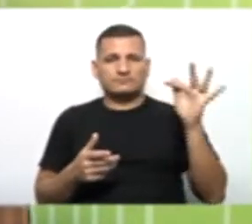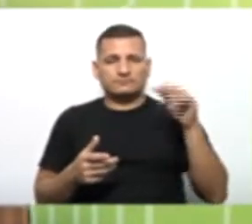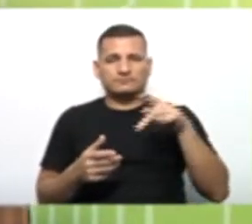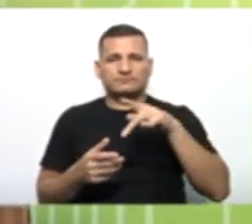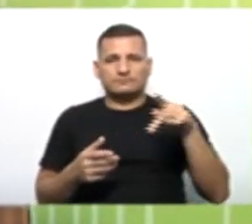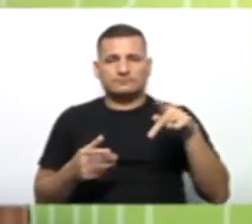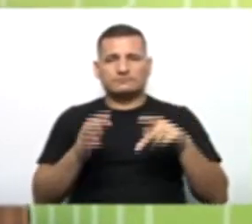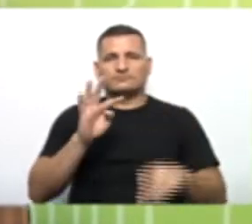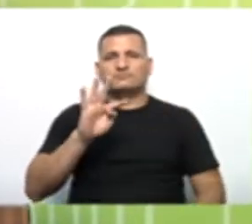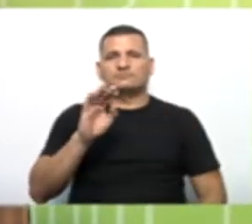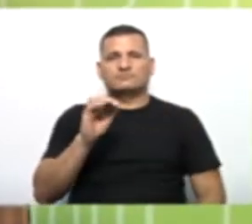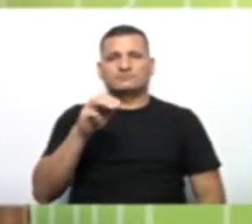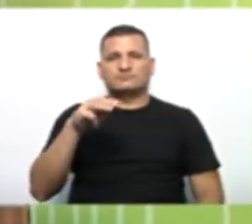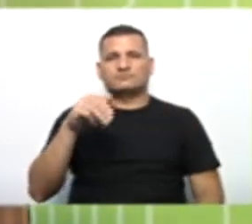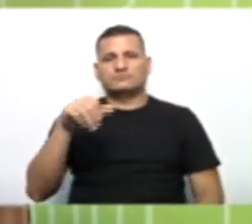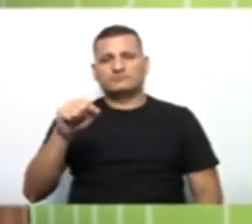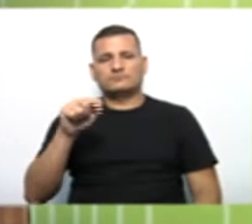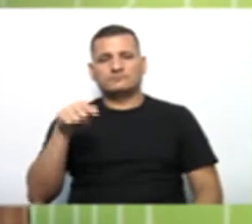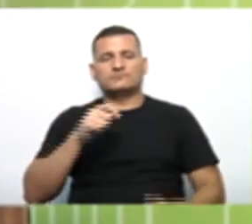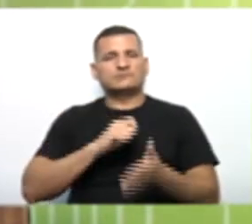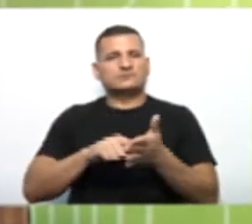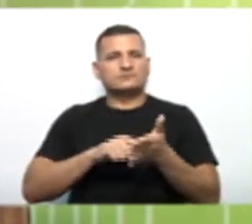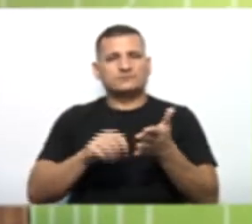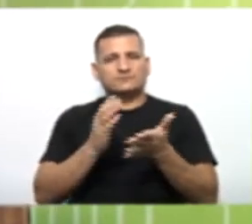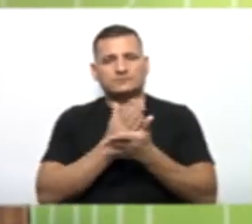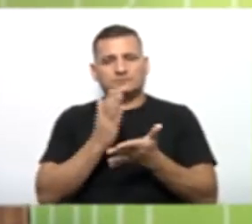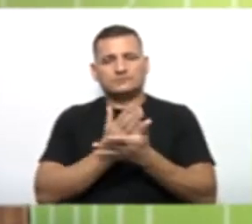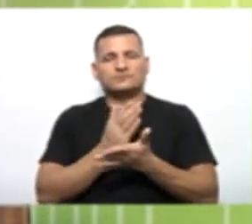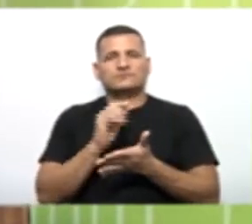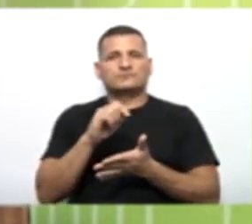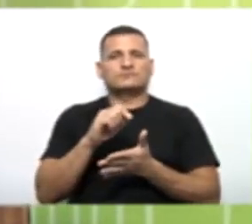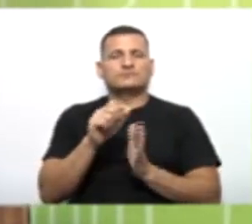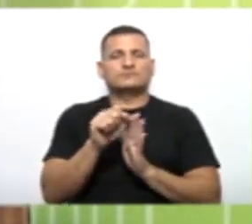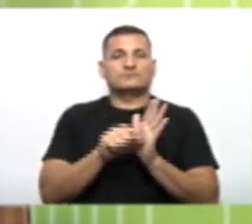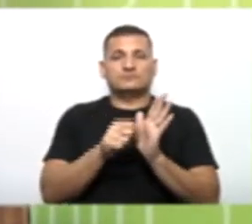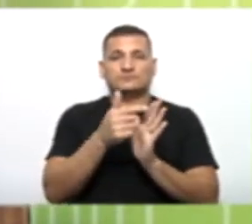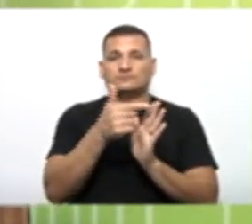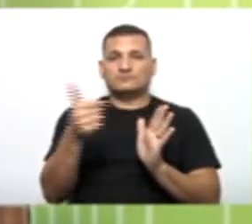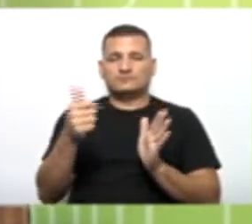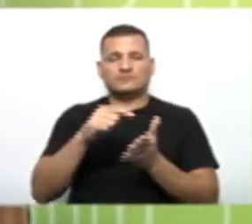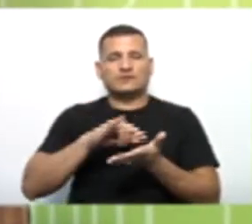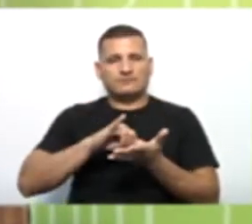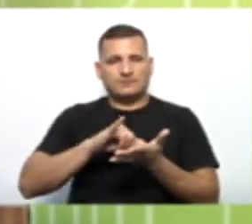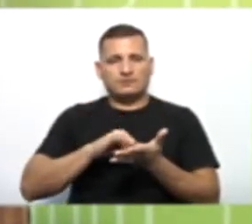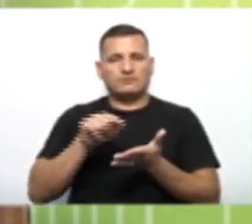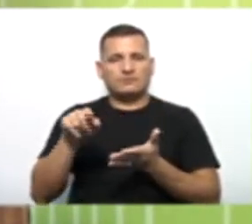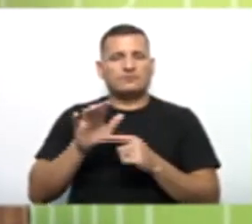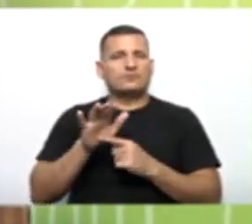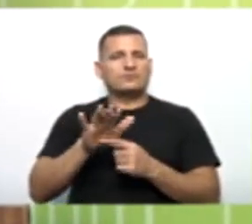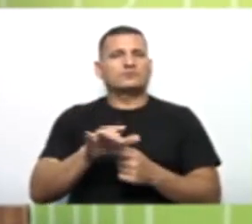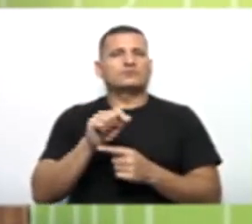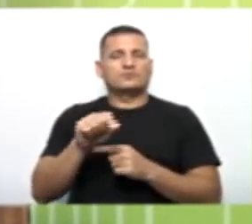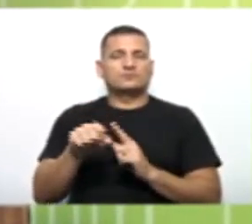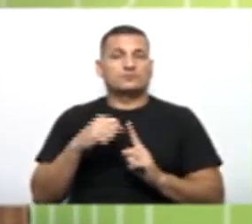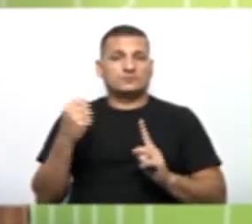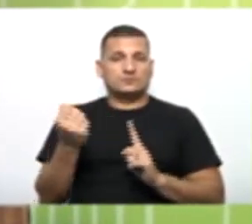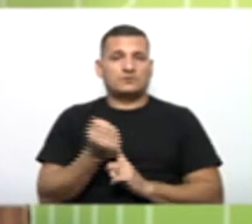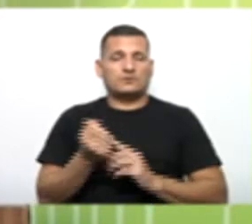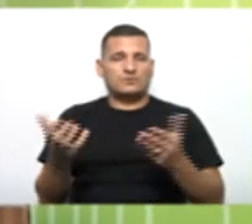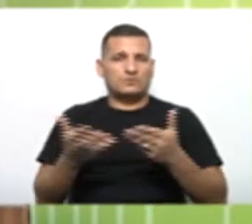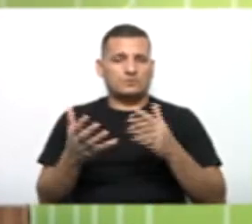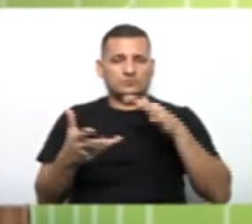spect que escreveu um livro chamado o capital no século 21 onde ele mostra que os níveis de desigualdade socioeconômica do mundo